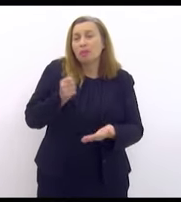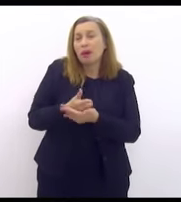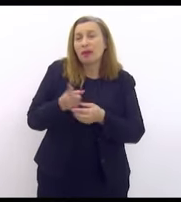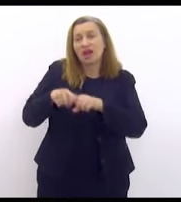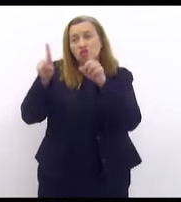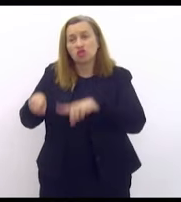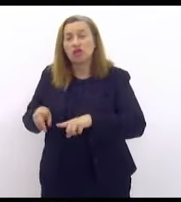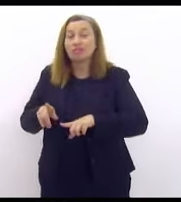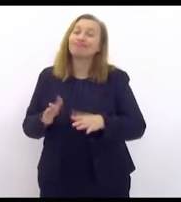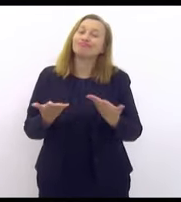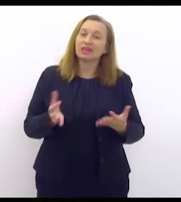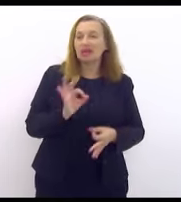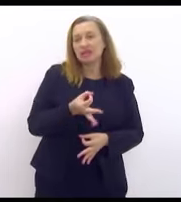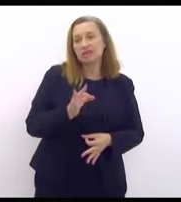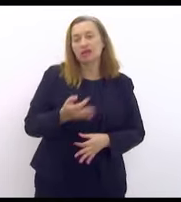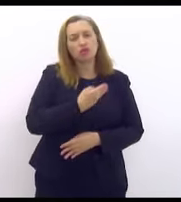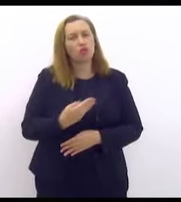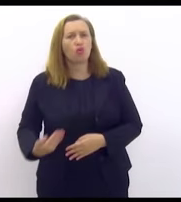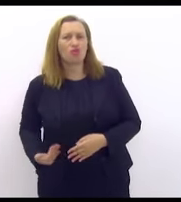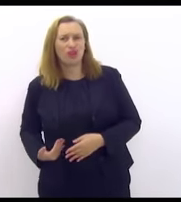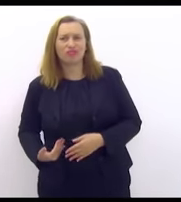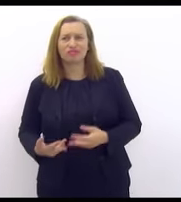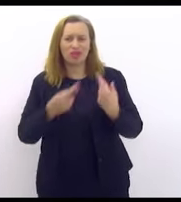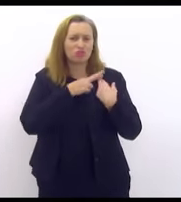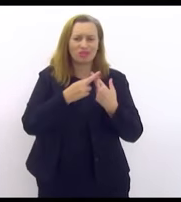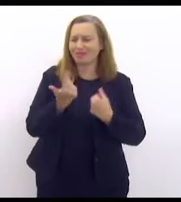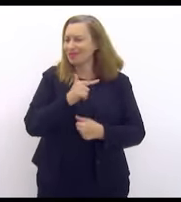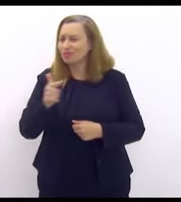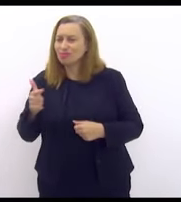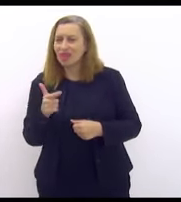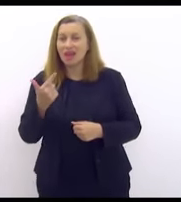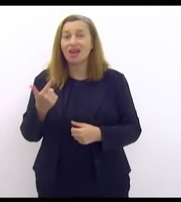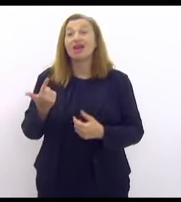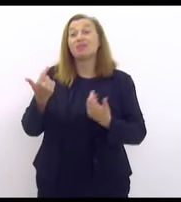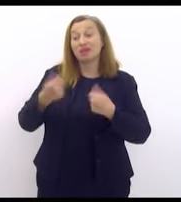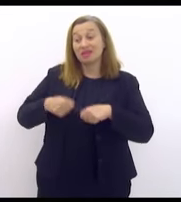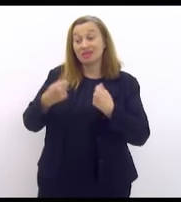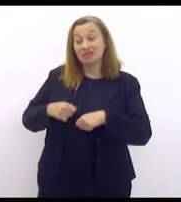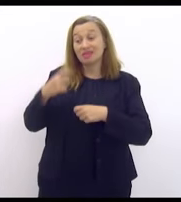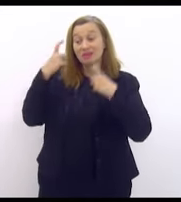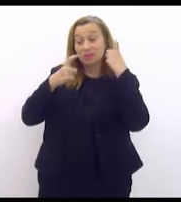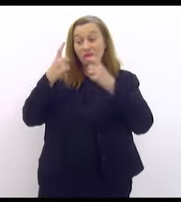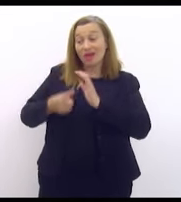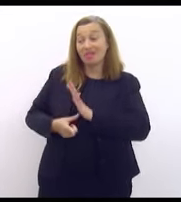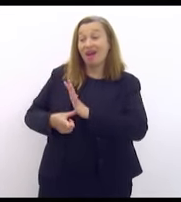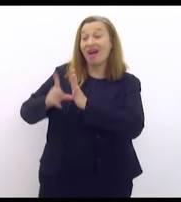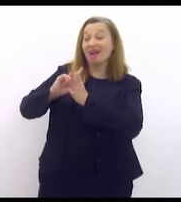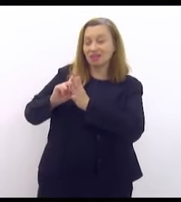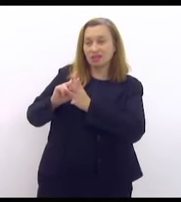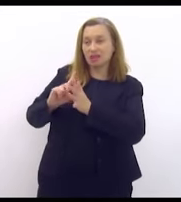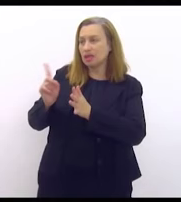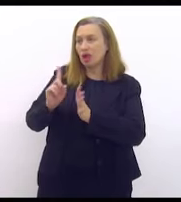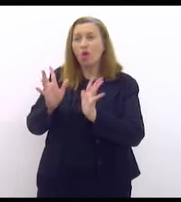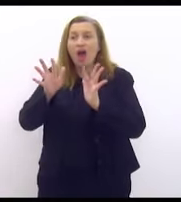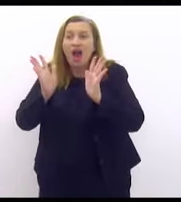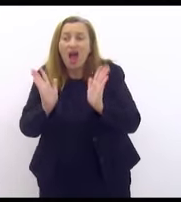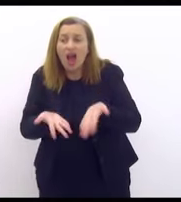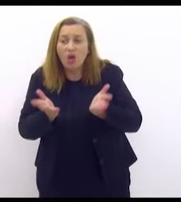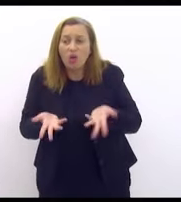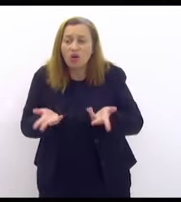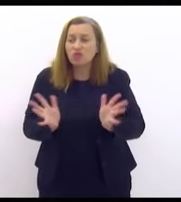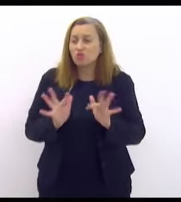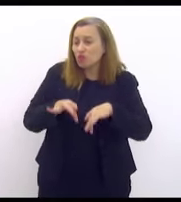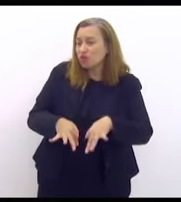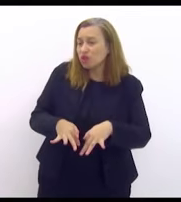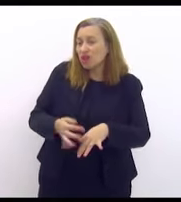funcionários. É claro que o governo é irresponsável. Ele teria que ter visto isso no início do ano e não deixar agora, início de novembro, praticamente